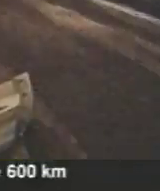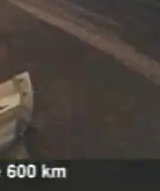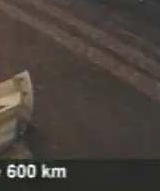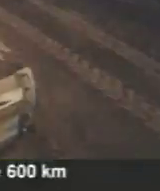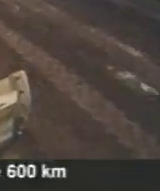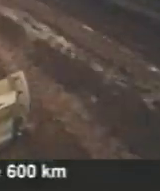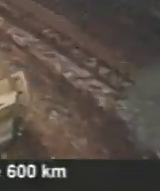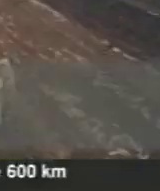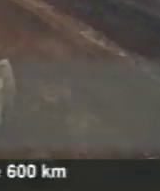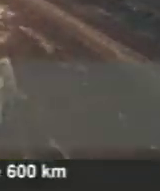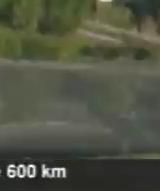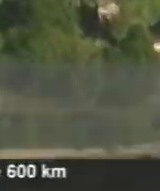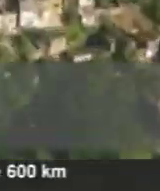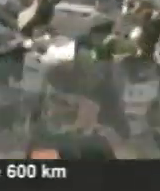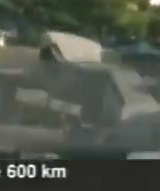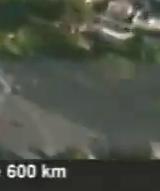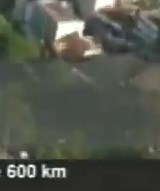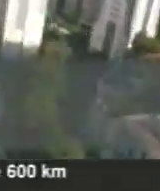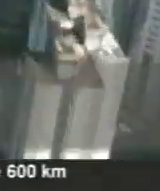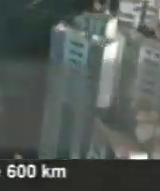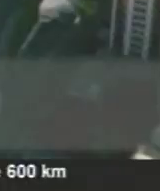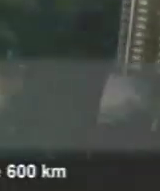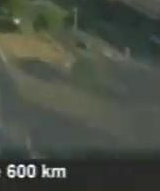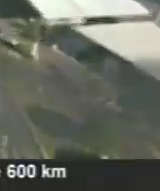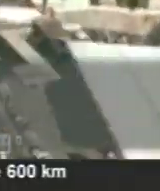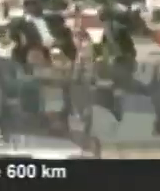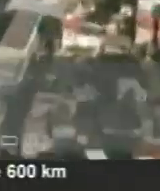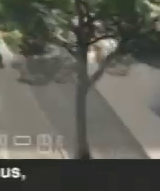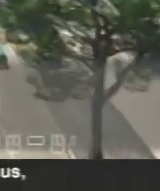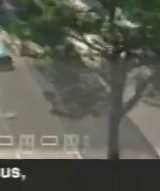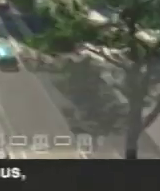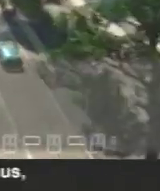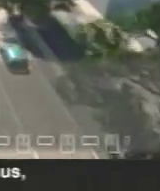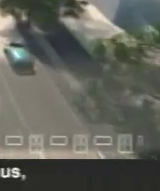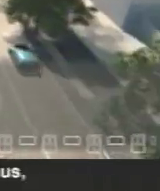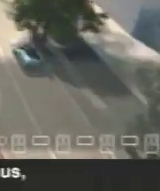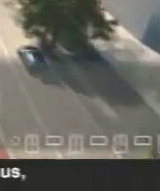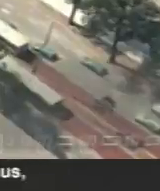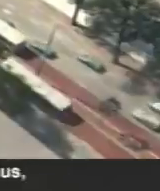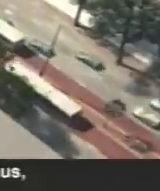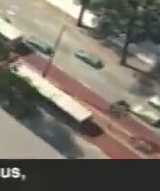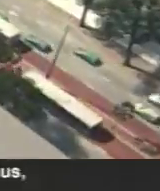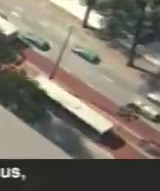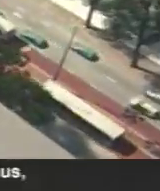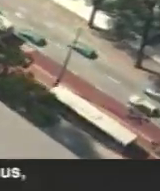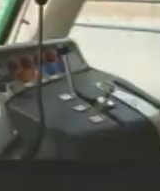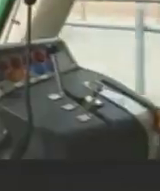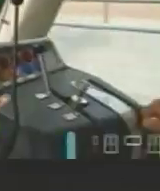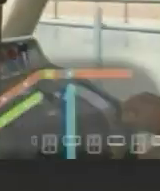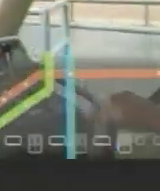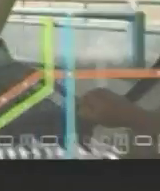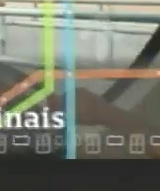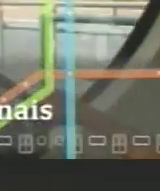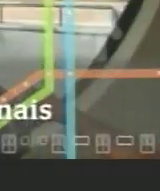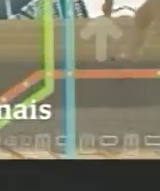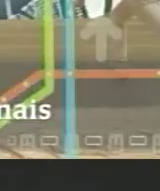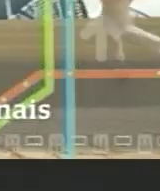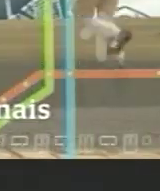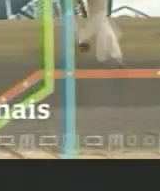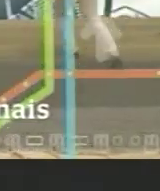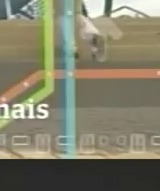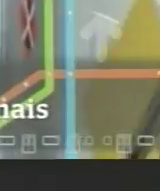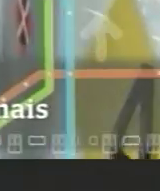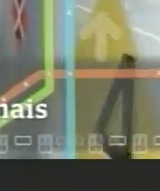Estão previstas a construção de mais de 600 quilômetros de corredores exclusivos para ônibus,